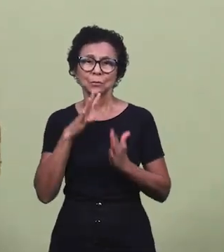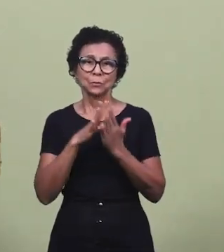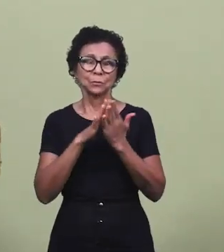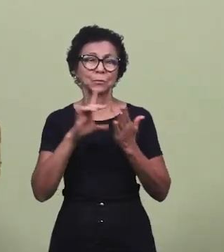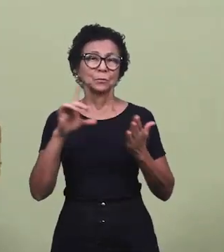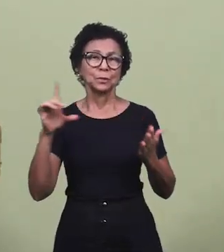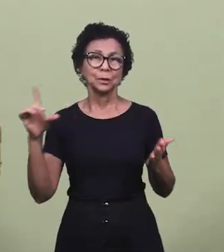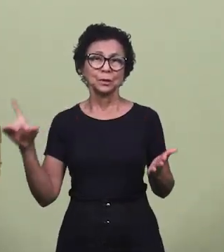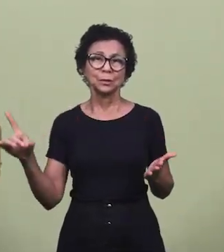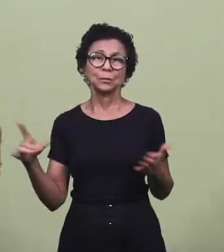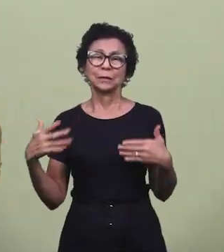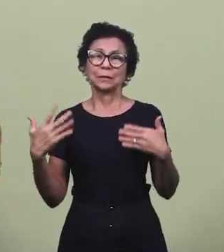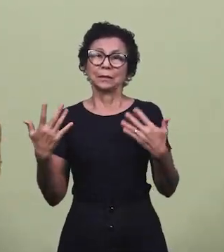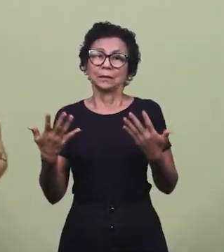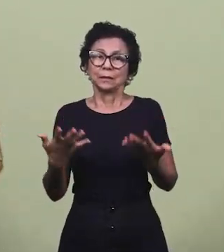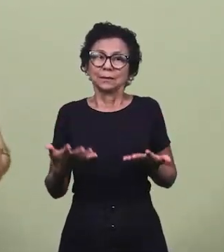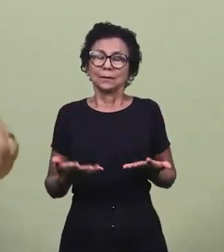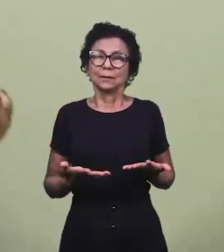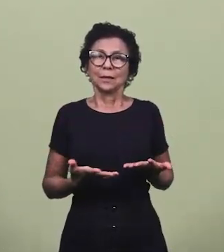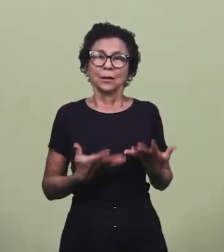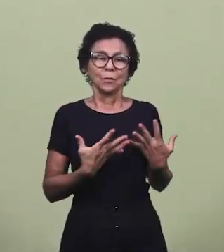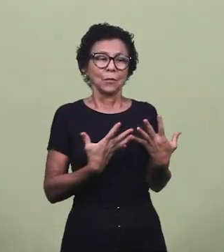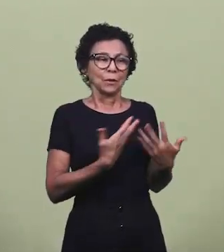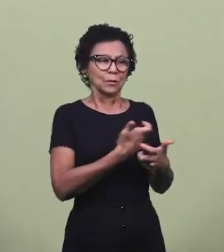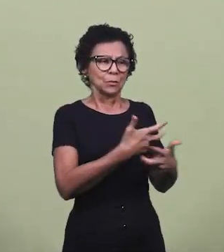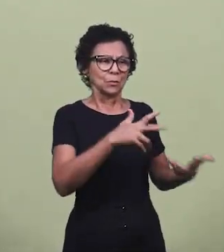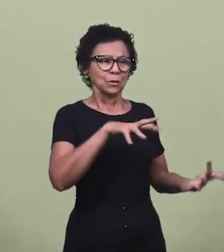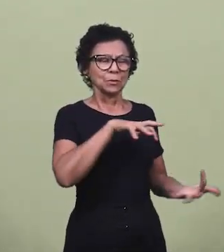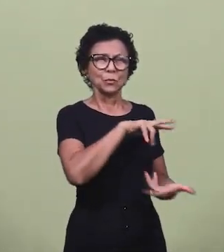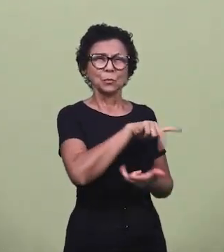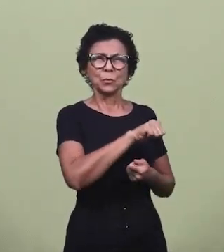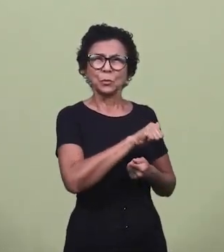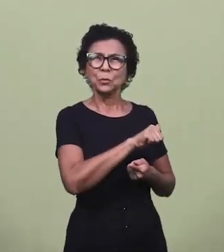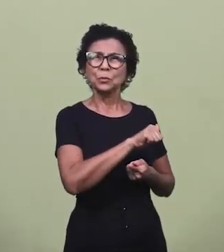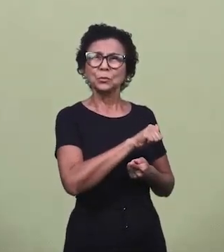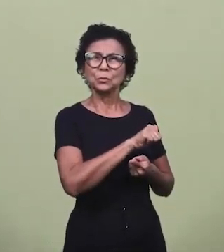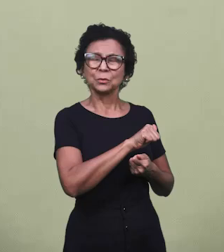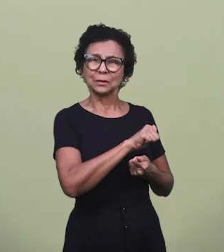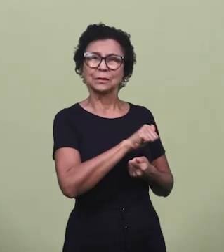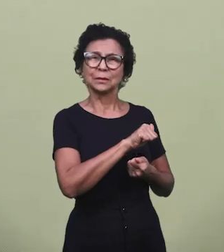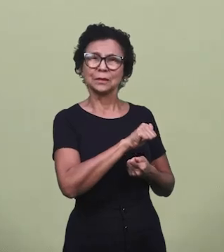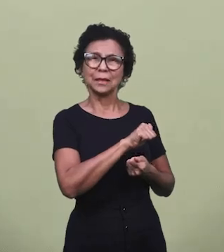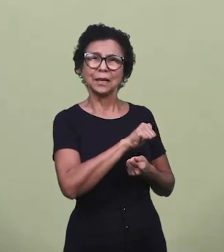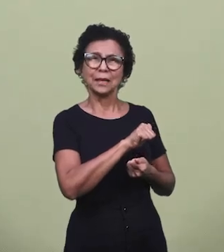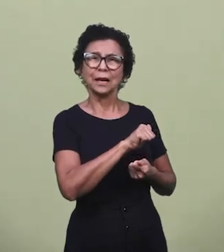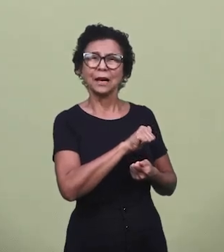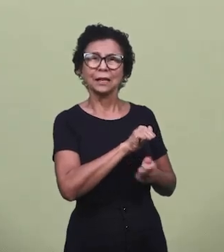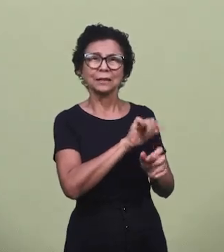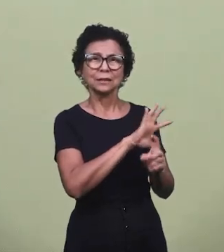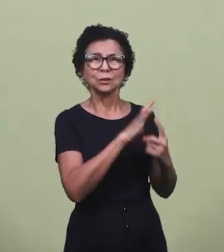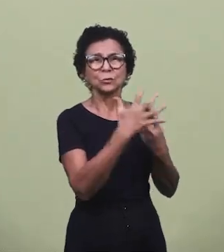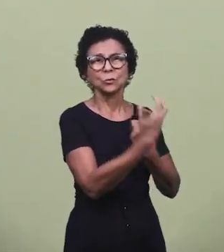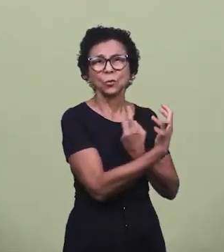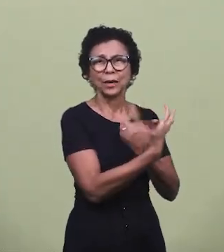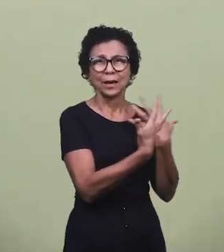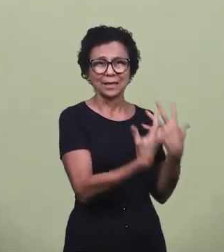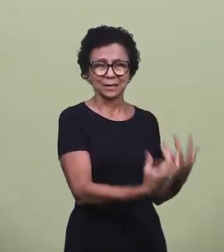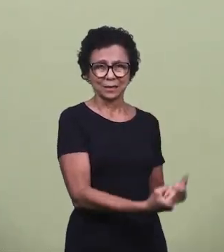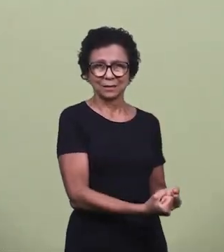mas buscar a presença de Deus, buscar uma transformação que vem através